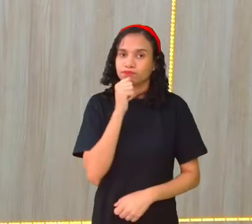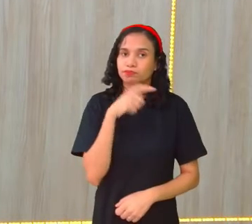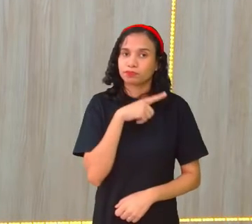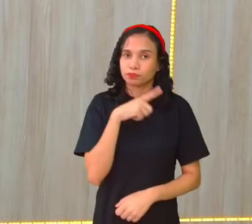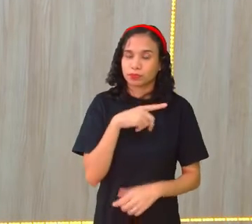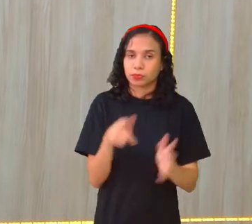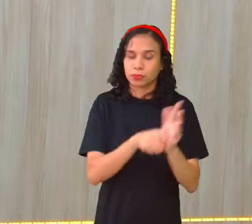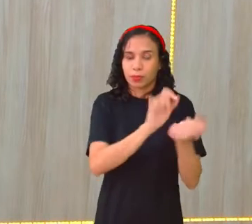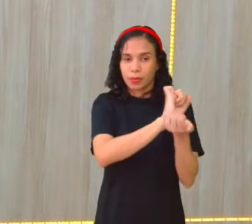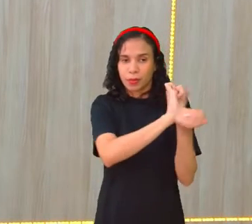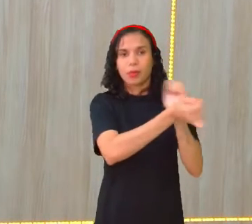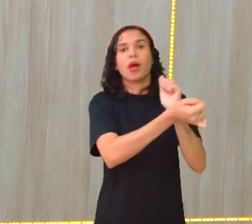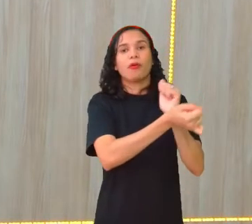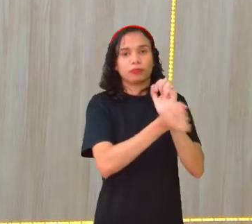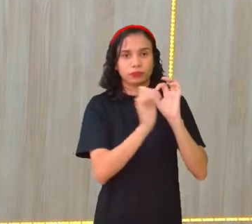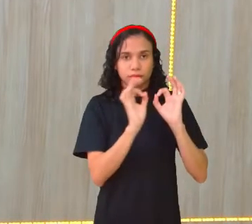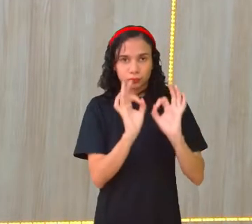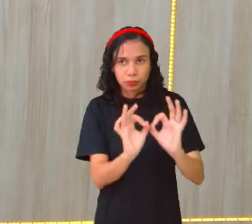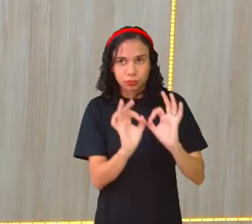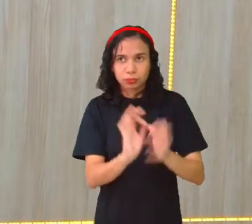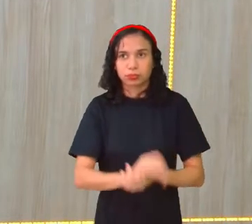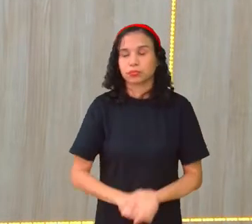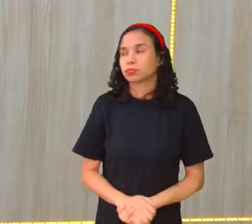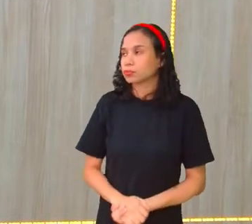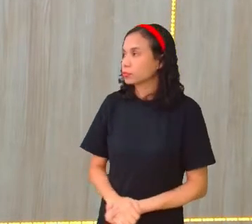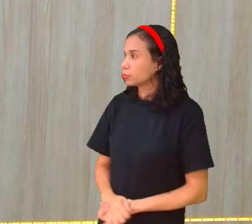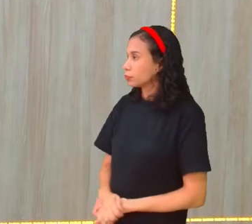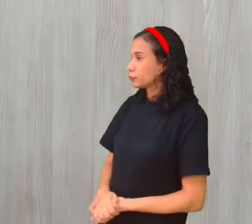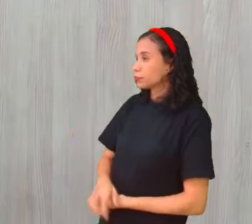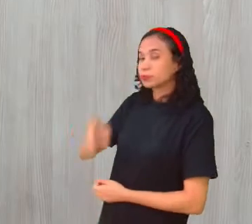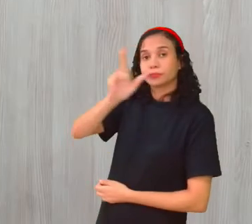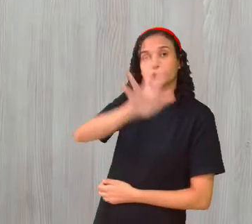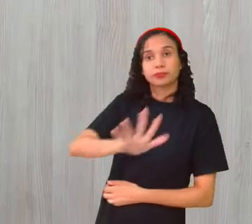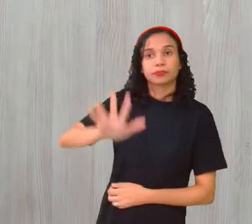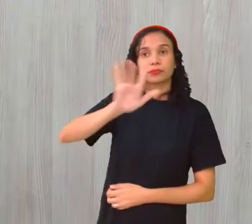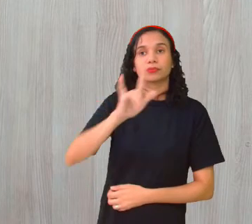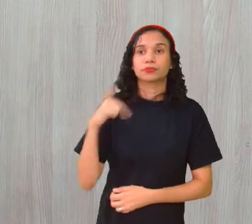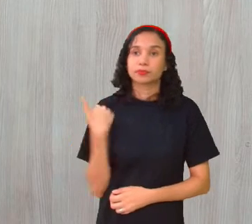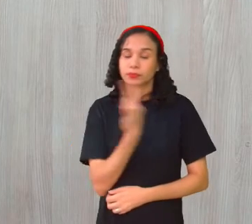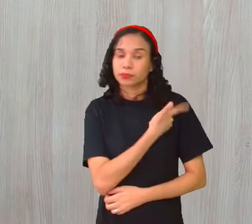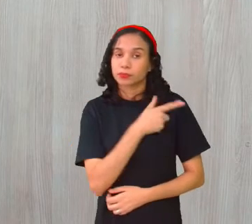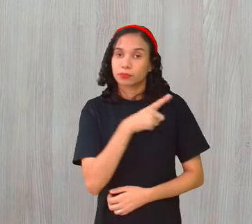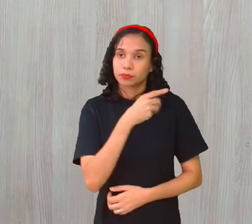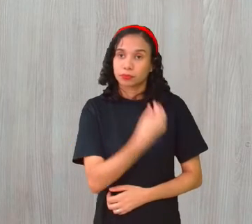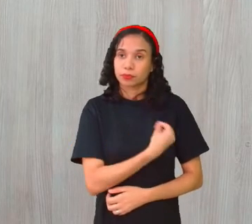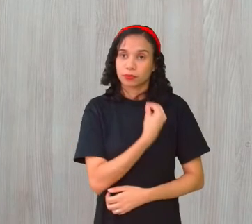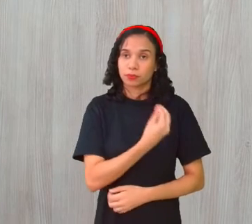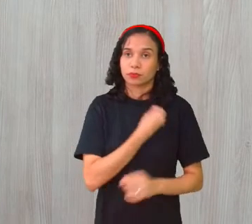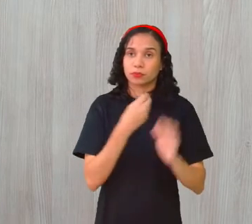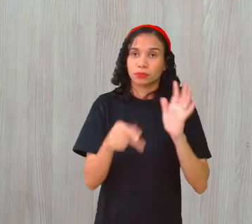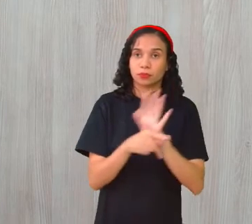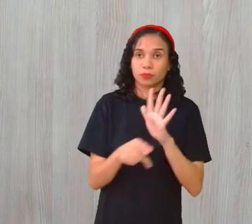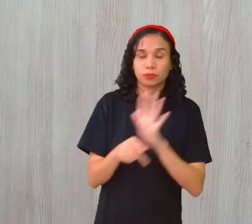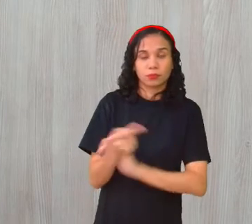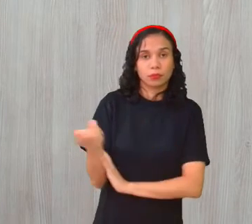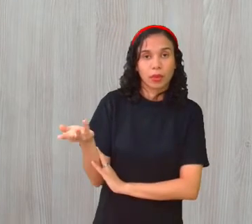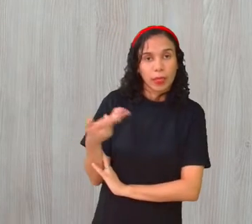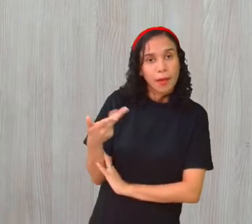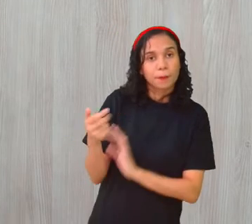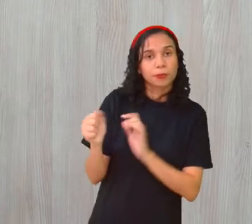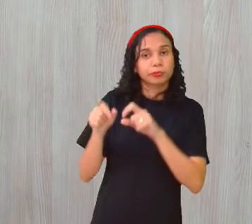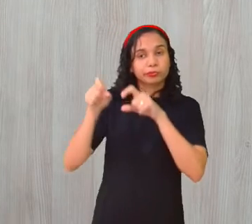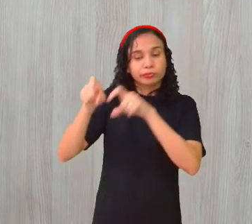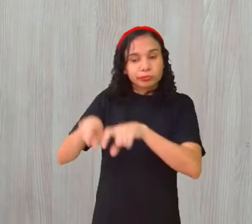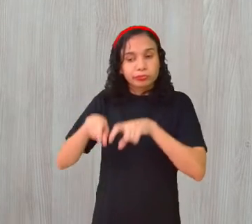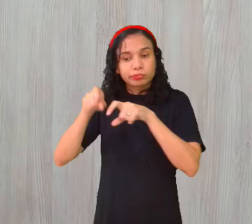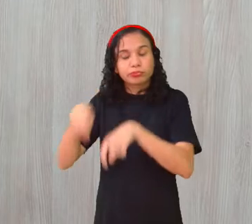obra escrava, certo? Nas regiões que a gente tinha ali, na produção de café, nesse período aí, a gente